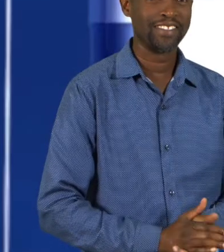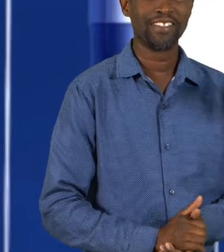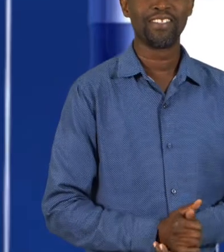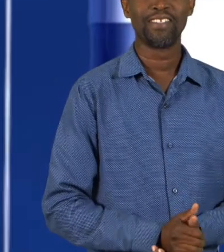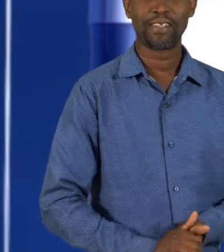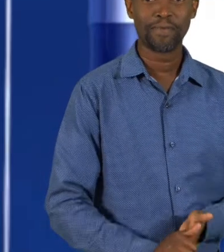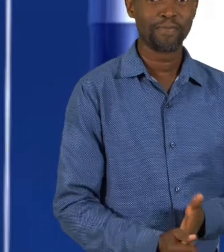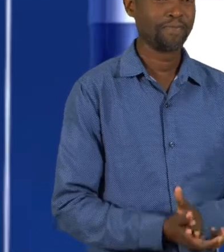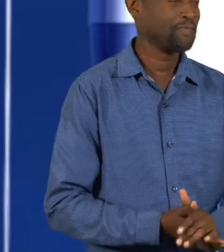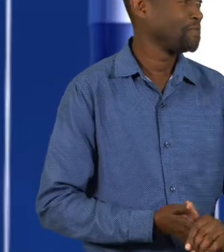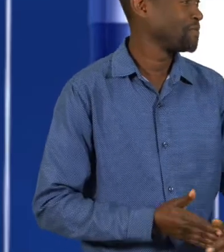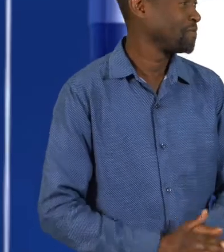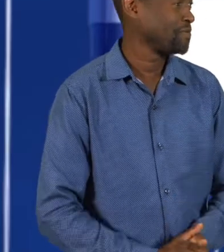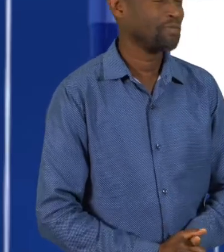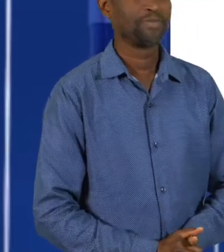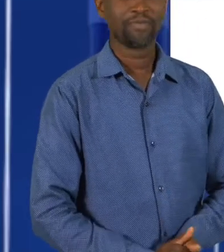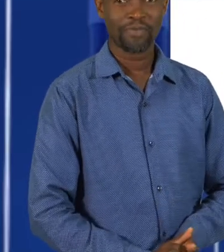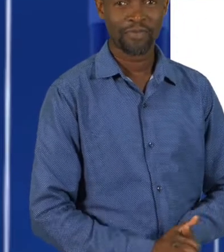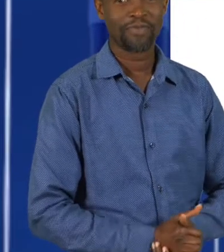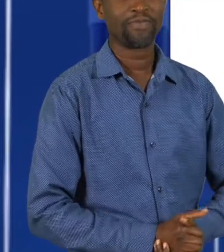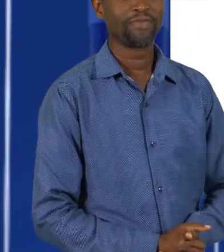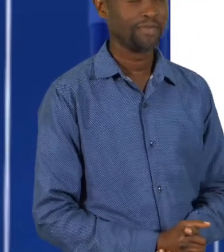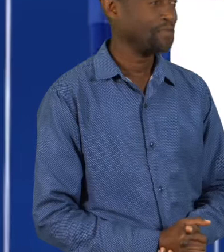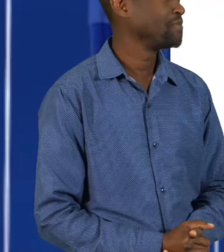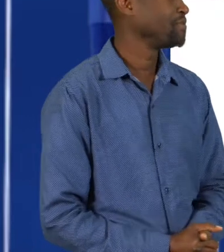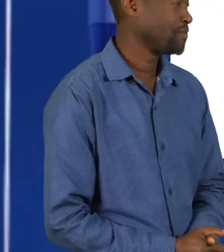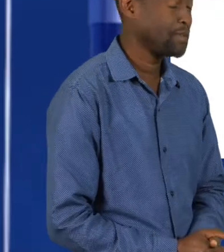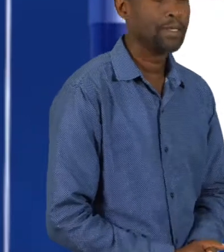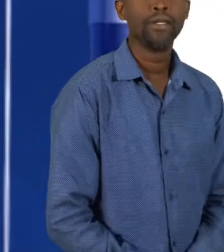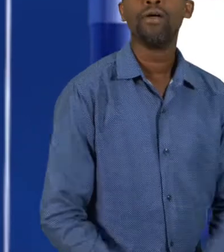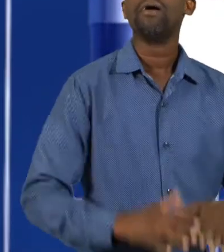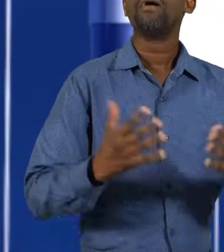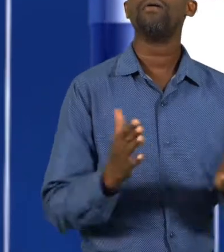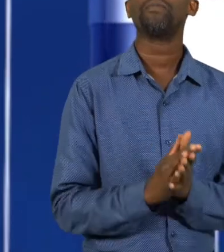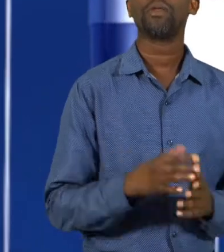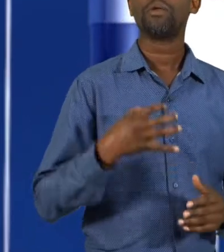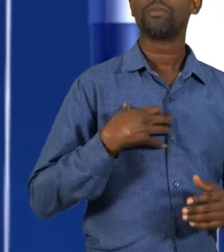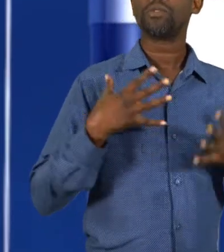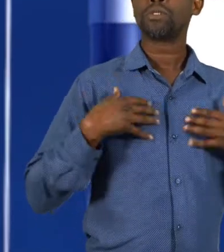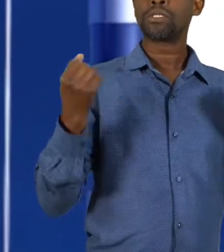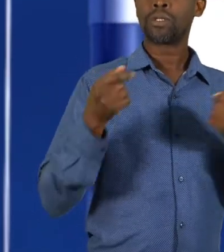Olá! Estamos de volta ao programa de televisão mais inclusivo do país.